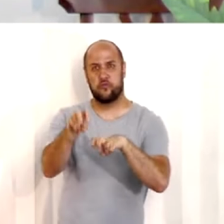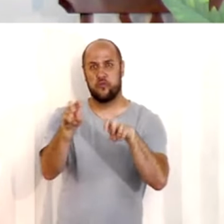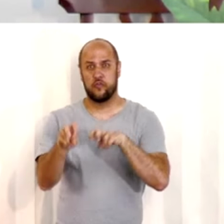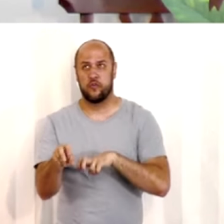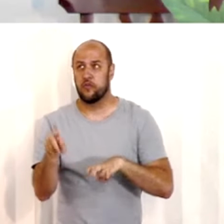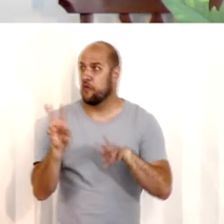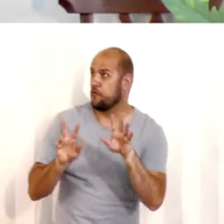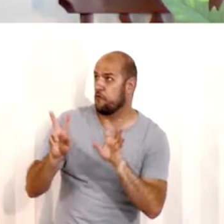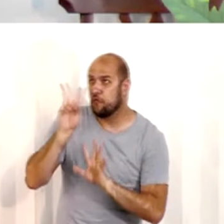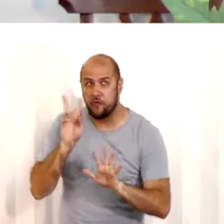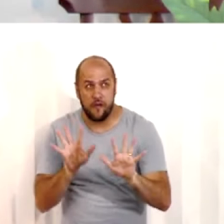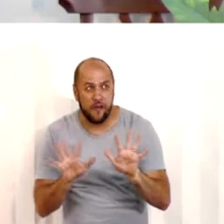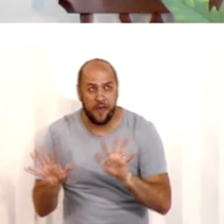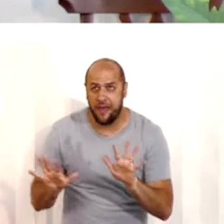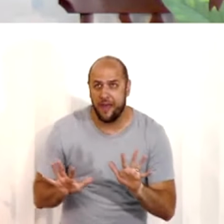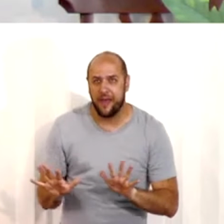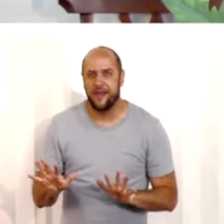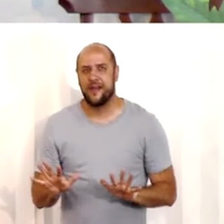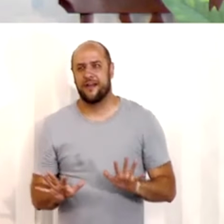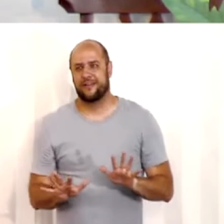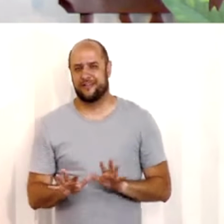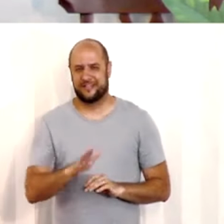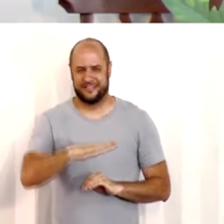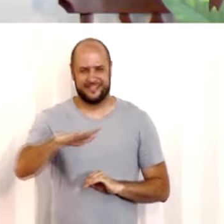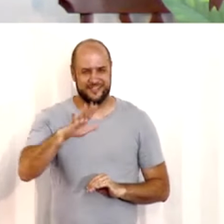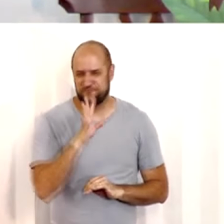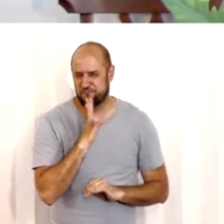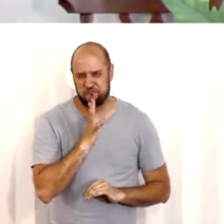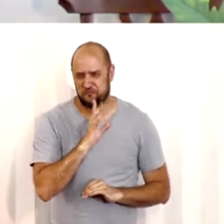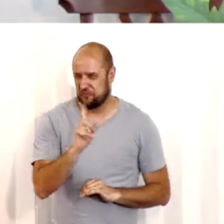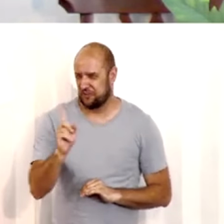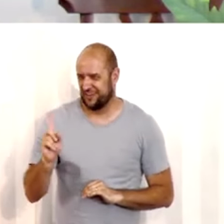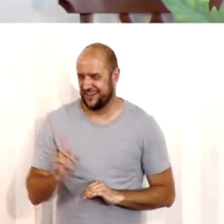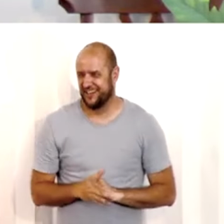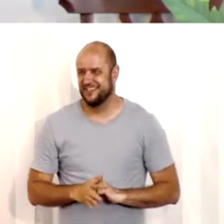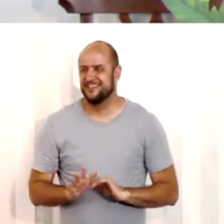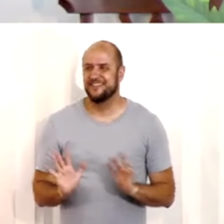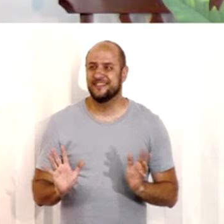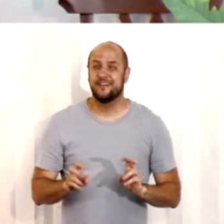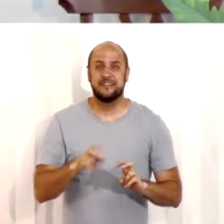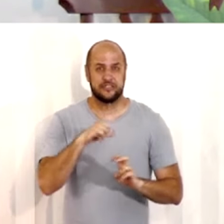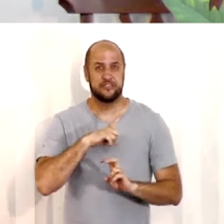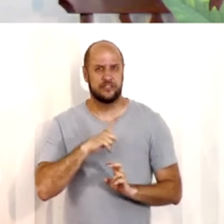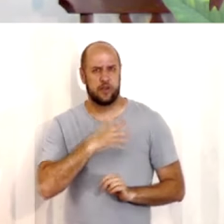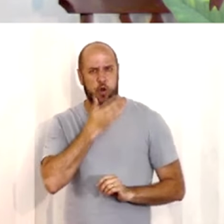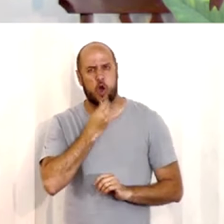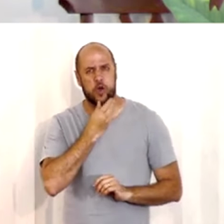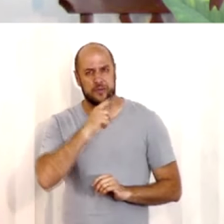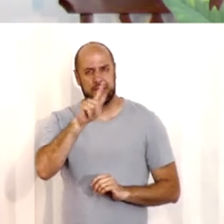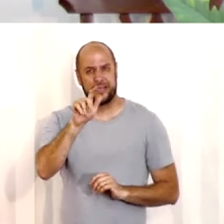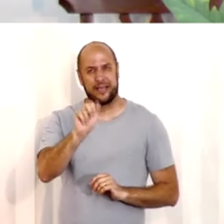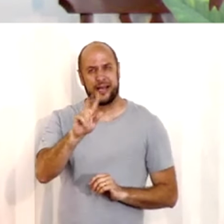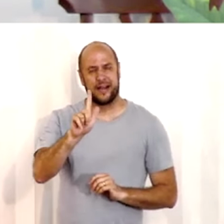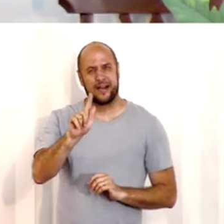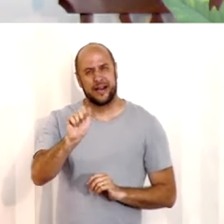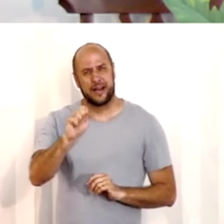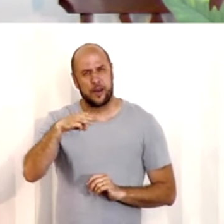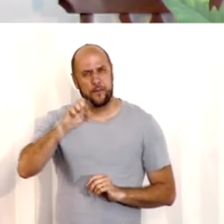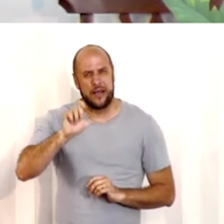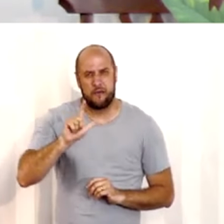de Gargamel. As crianças não fazem ideia do que eu estou falando, mas Gargamel com seu gato cruel,